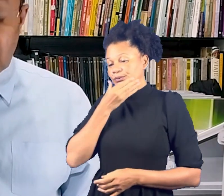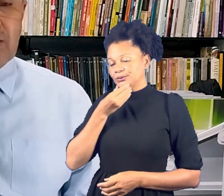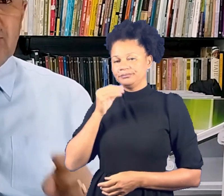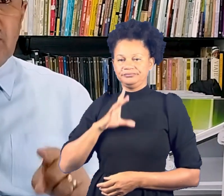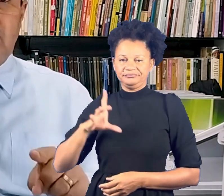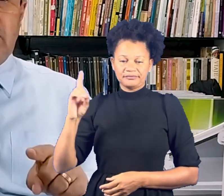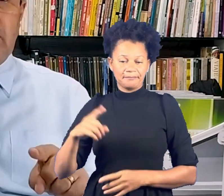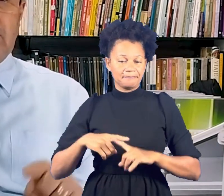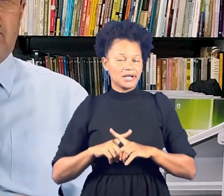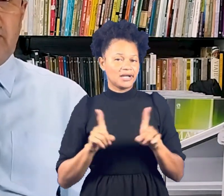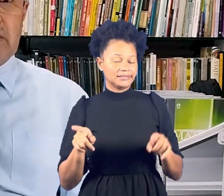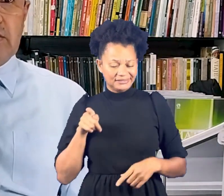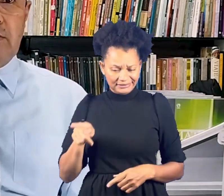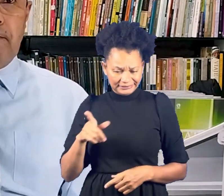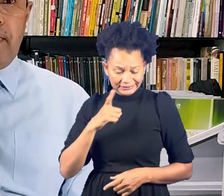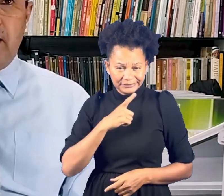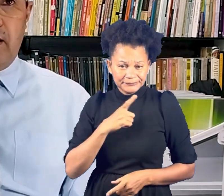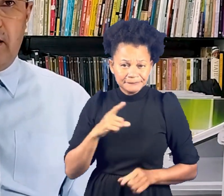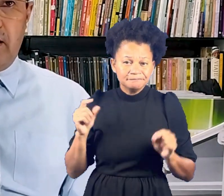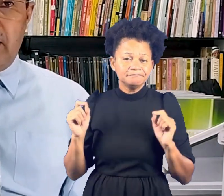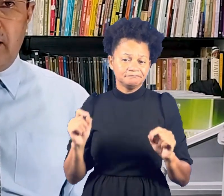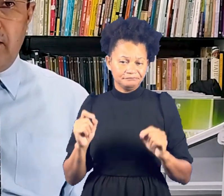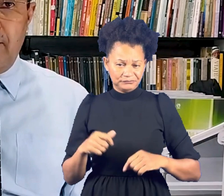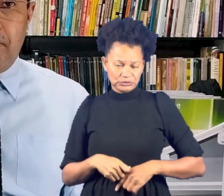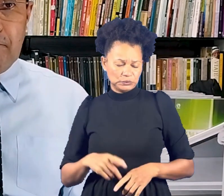homem de Deus, mas não que ele tivesse